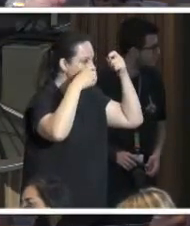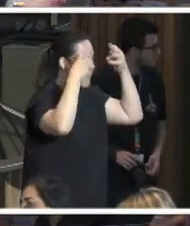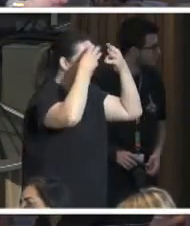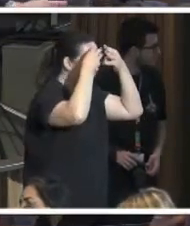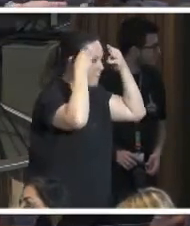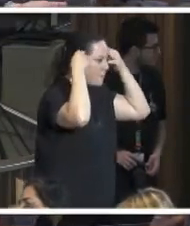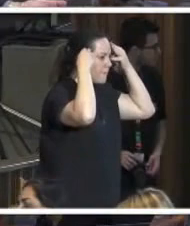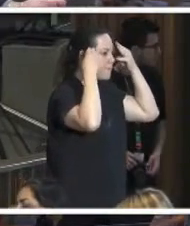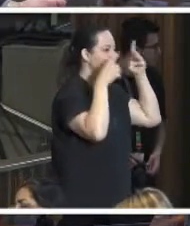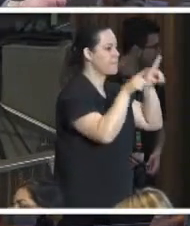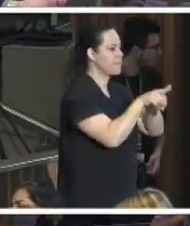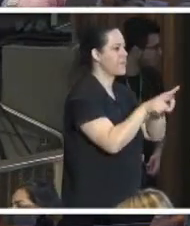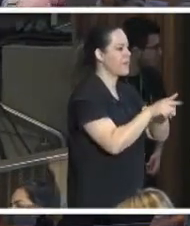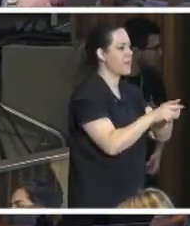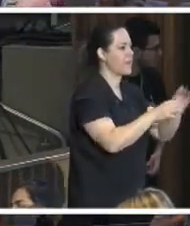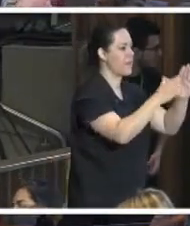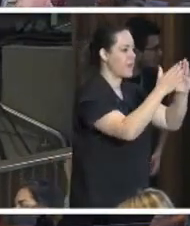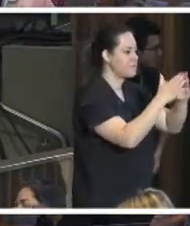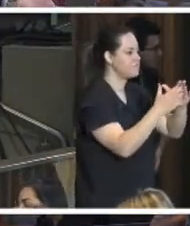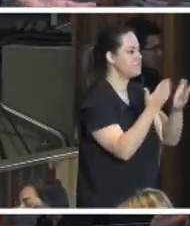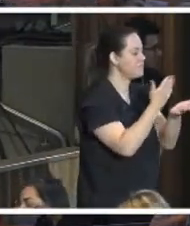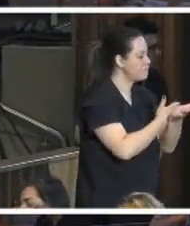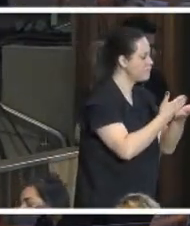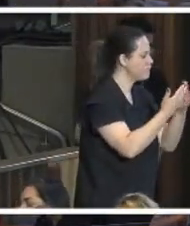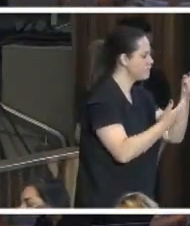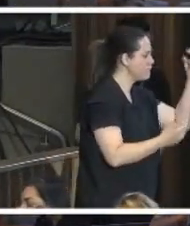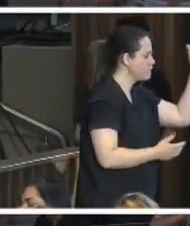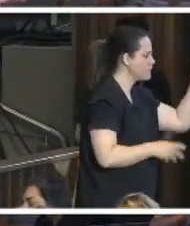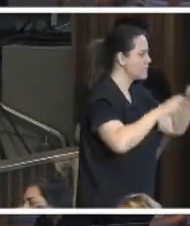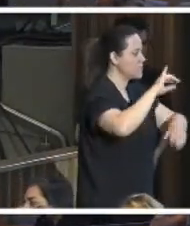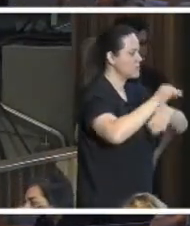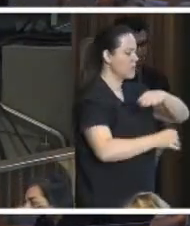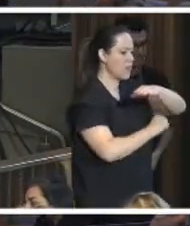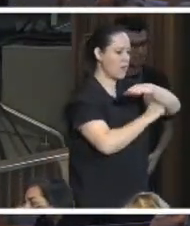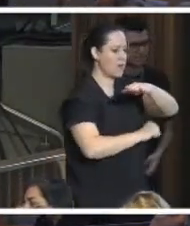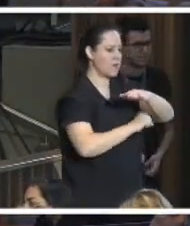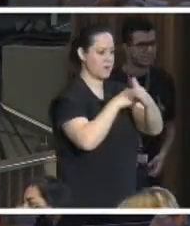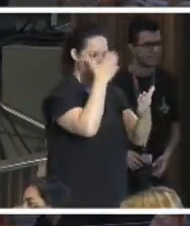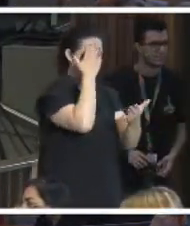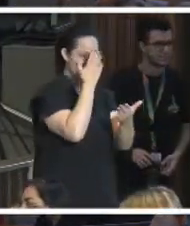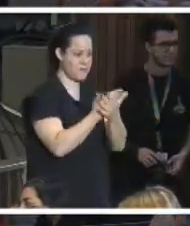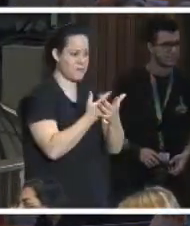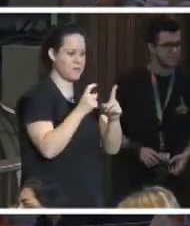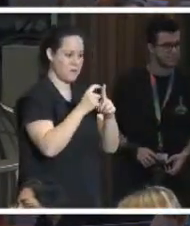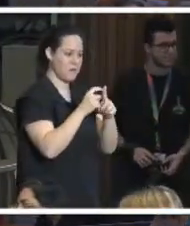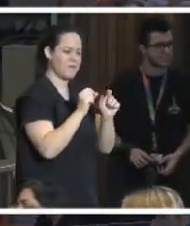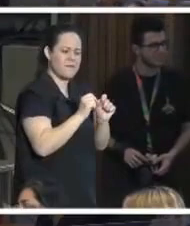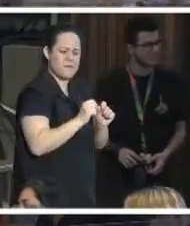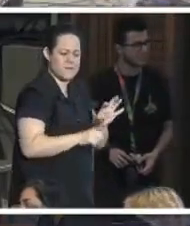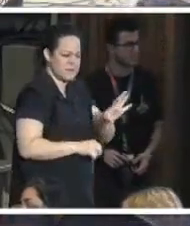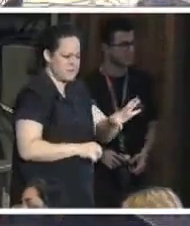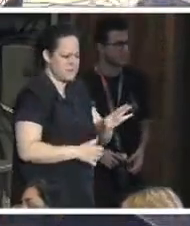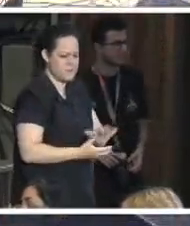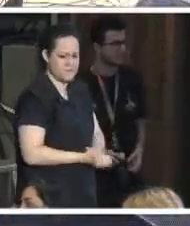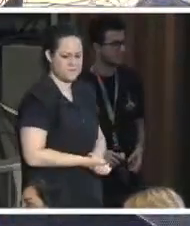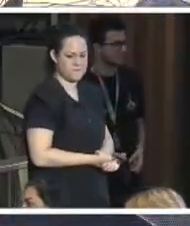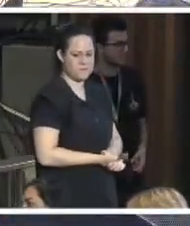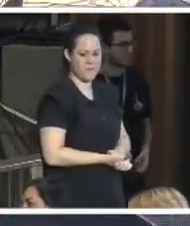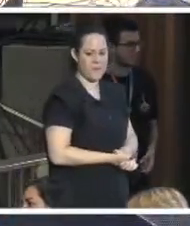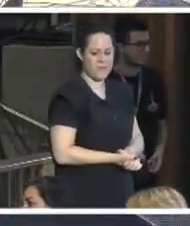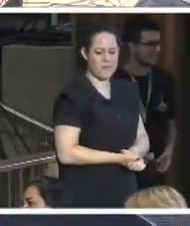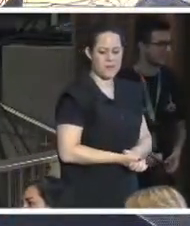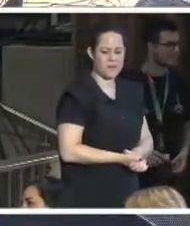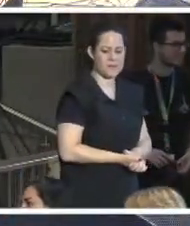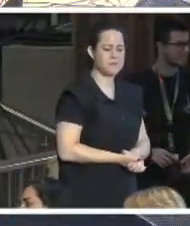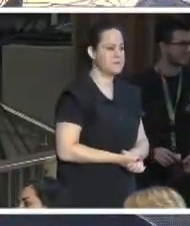e começaram a jornada, Jairo creu na palavra. Então faz isso, coloca aí o que